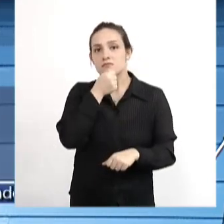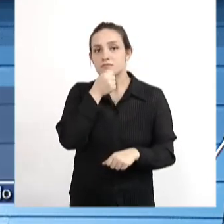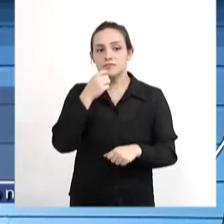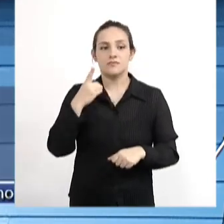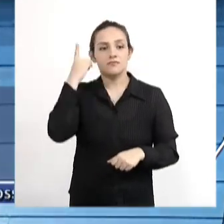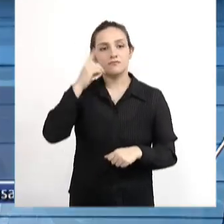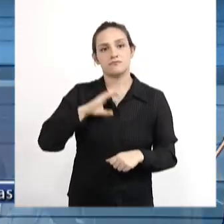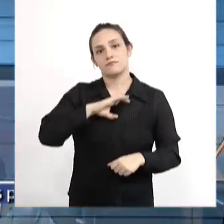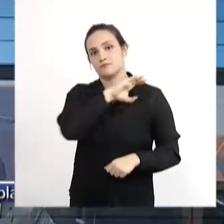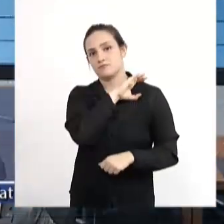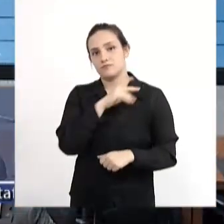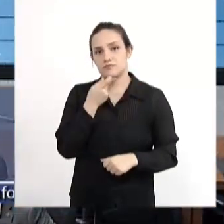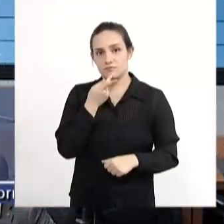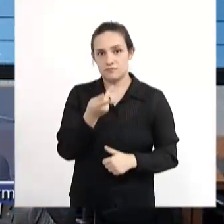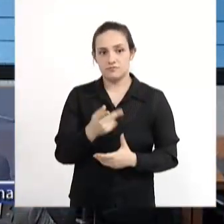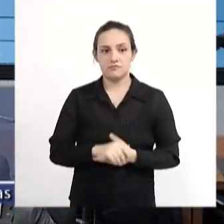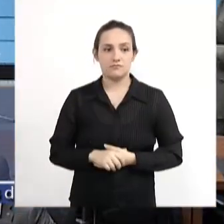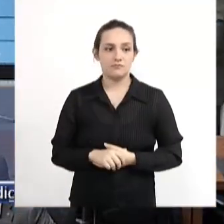Contar.